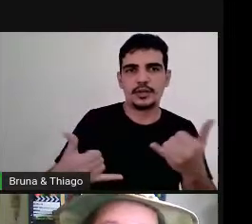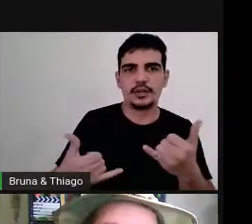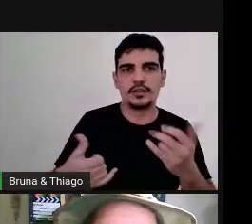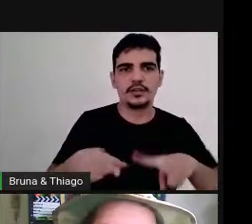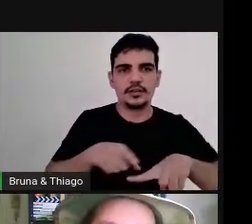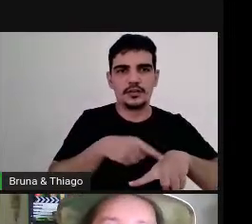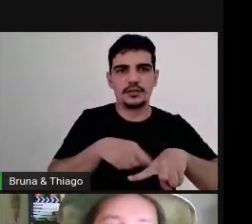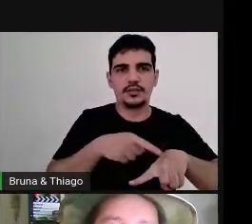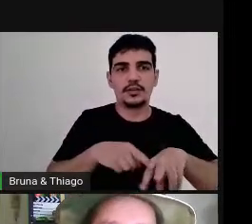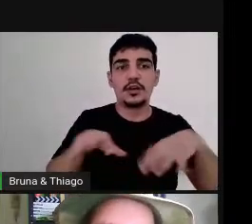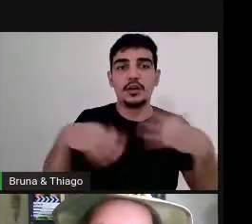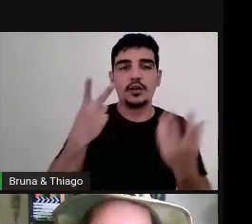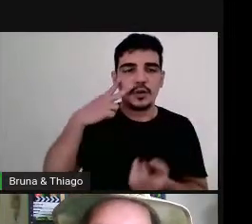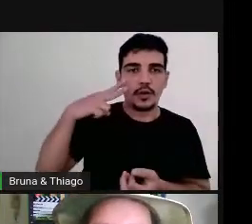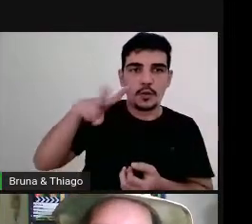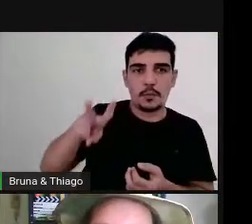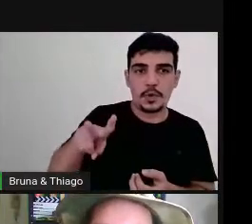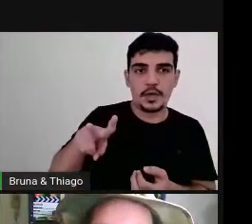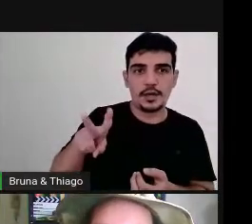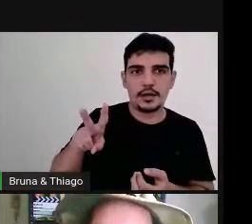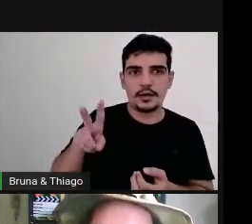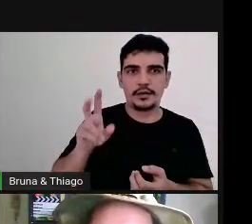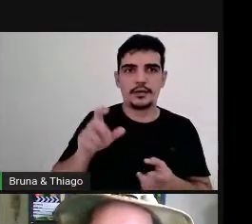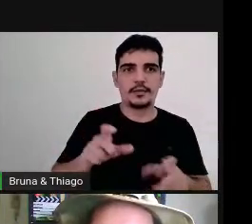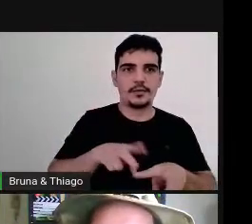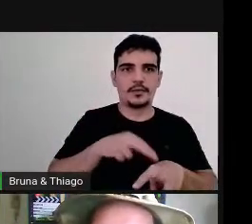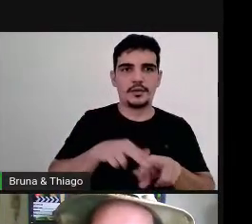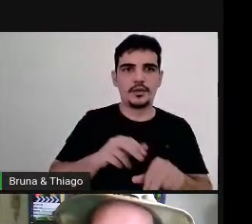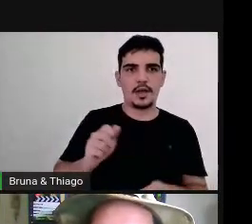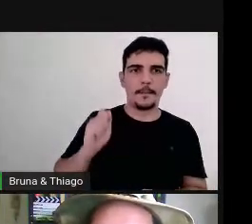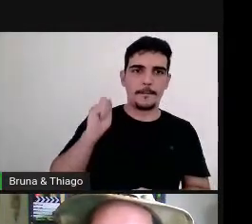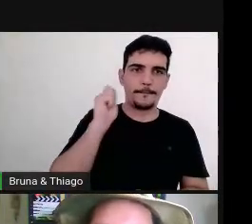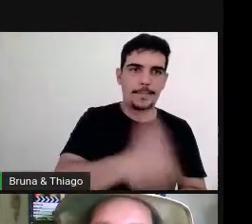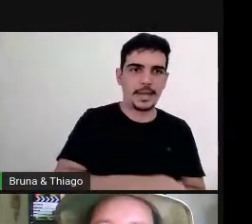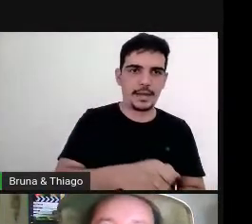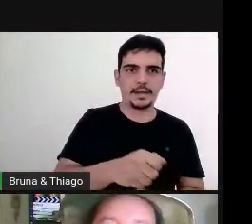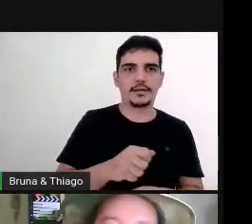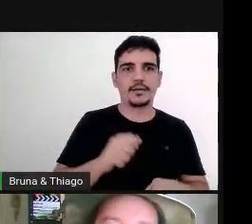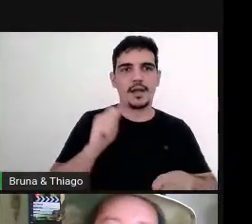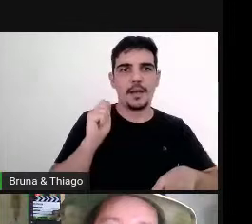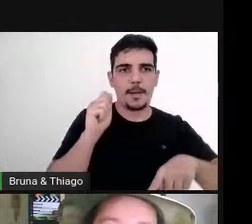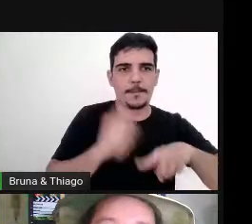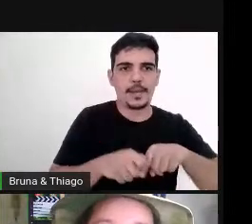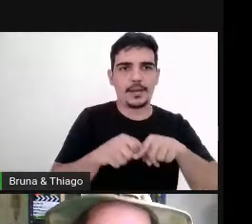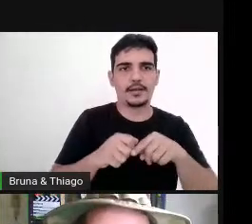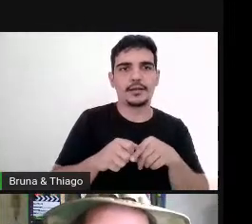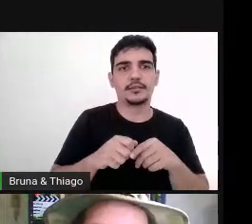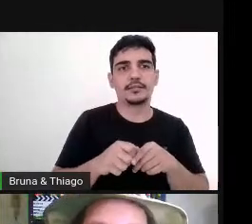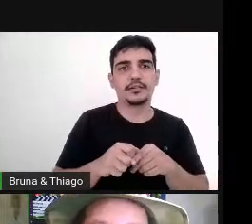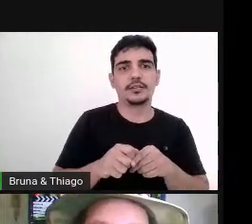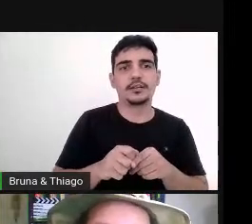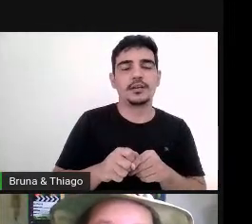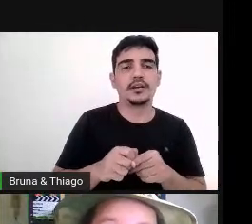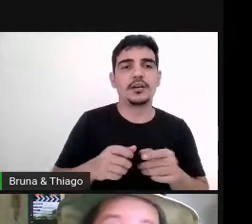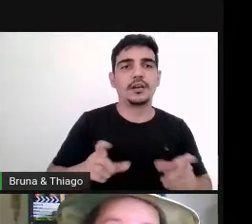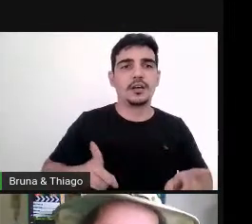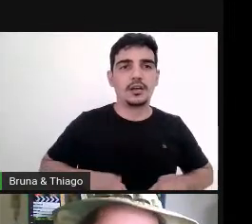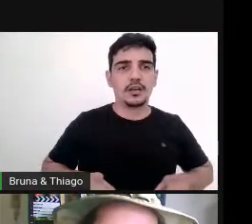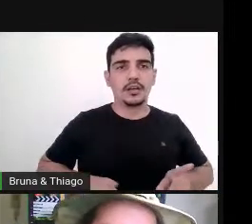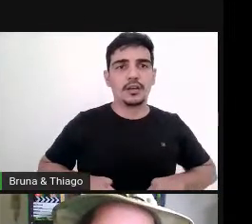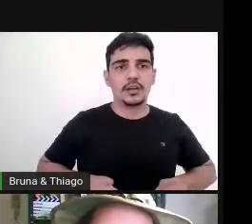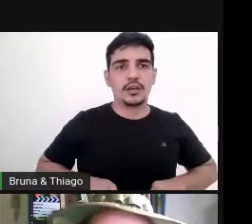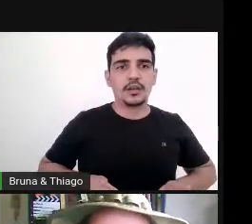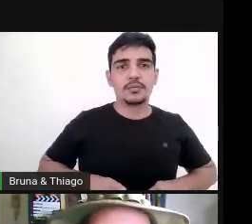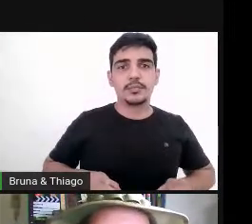Aí quando ele viu, ele não pensou duas vezes, ele pegou o chinelo, com o próprio chinelo, ele esmagou a cabeça da cobra e falou, primo, essa cobra é venenosa? Eu falei, é